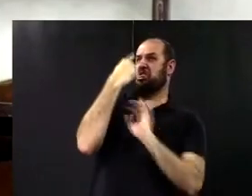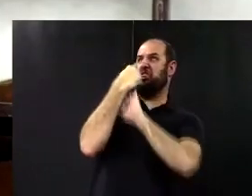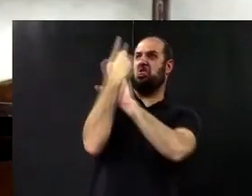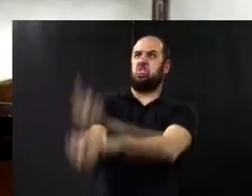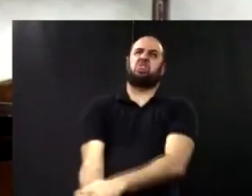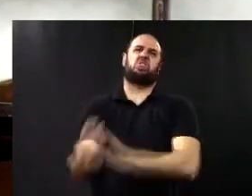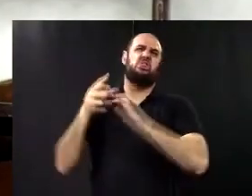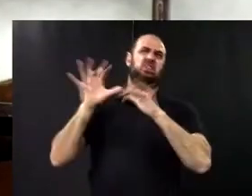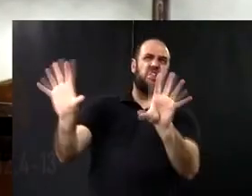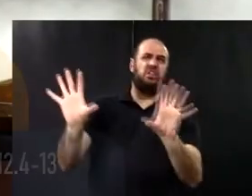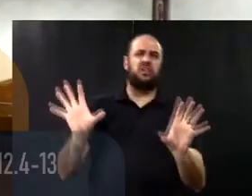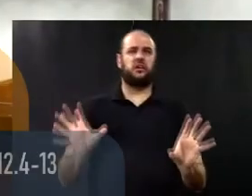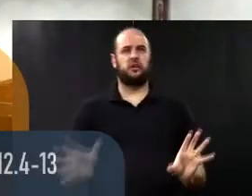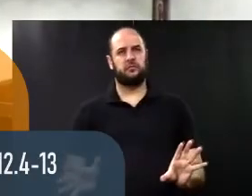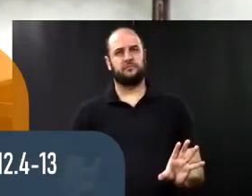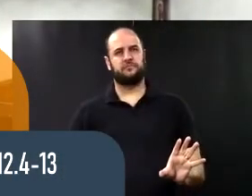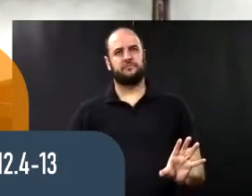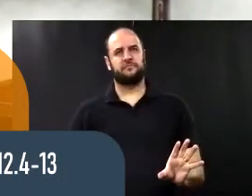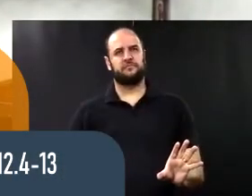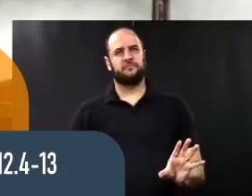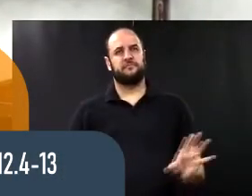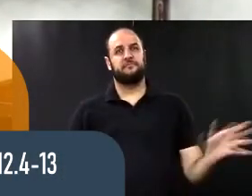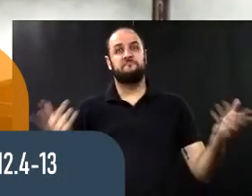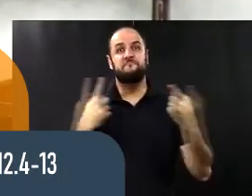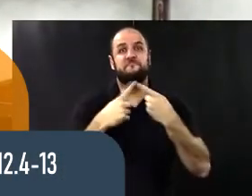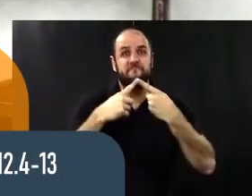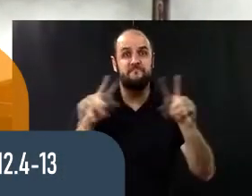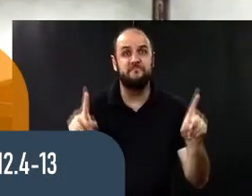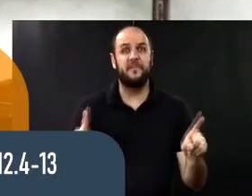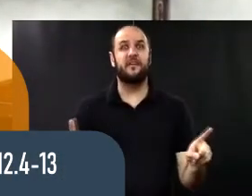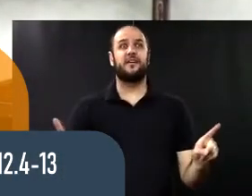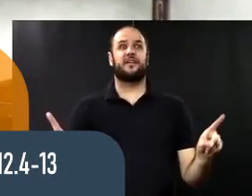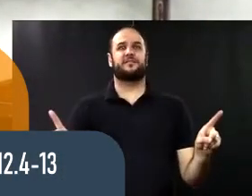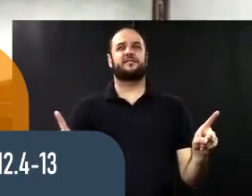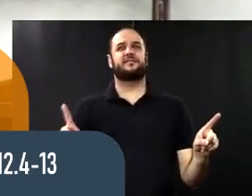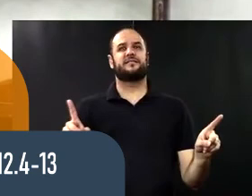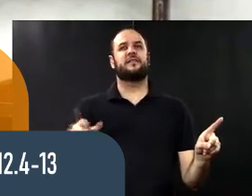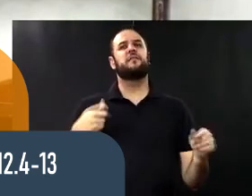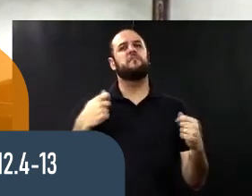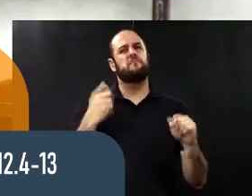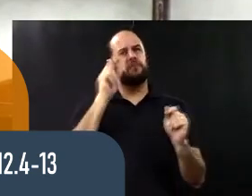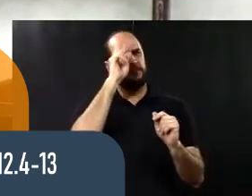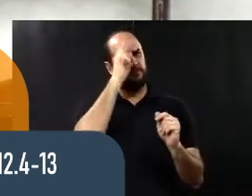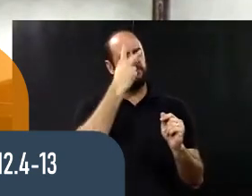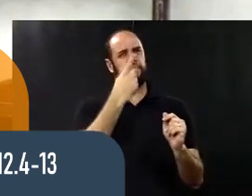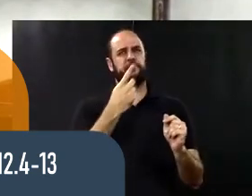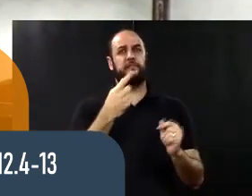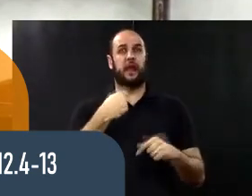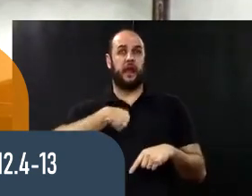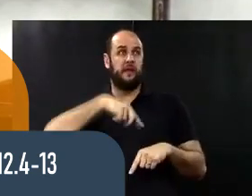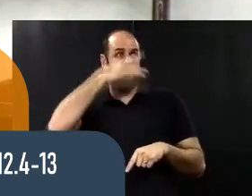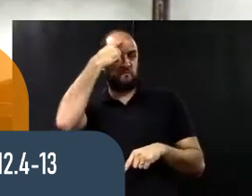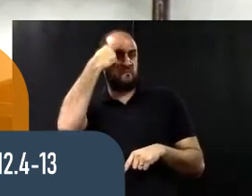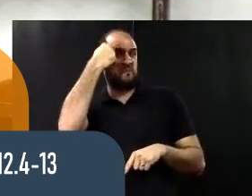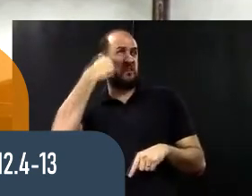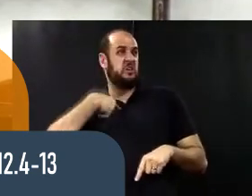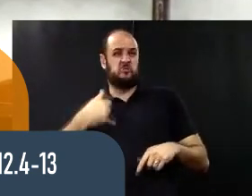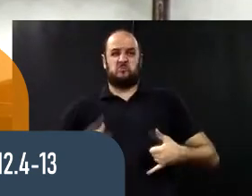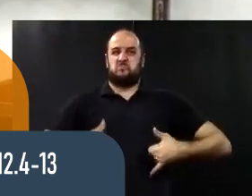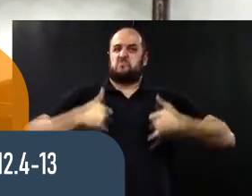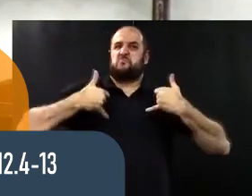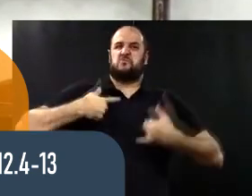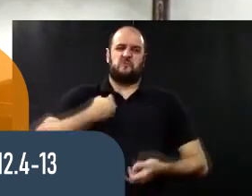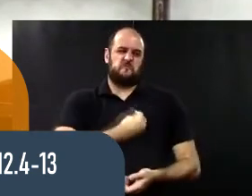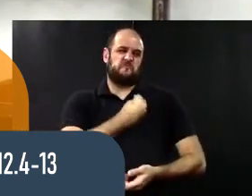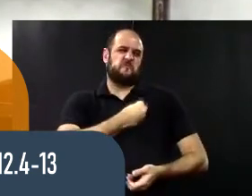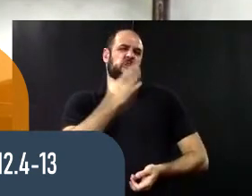essas pessoas, pois nós sabemos o que precisamos, nós somos donos da nossa